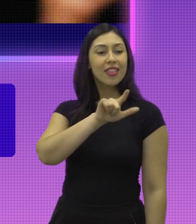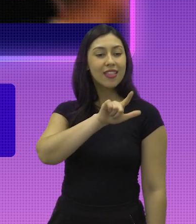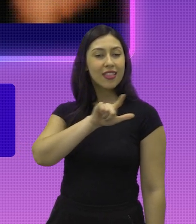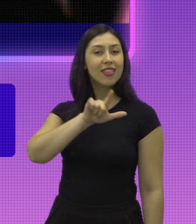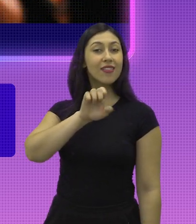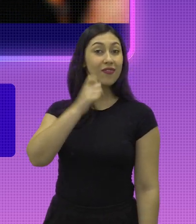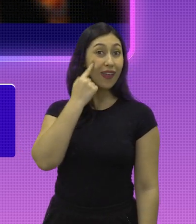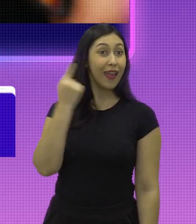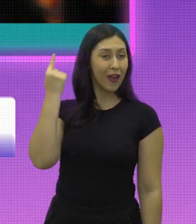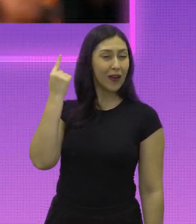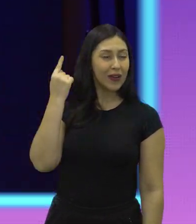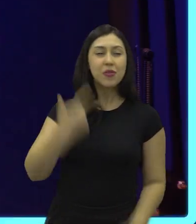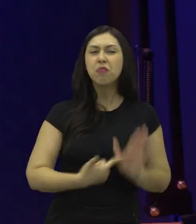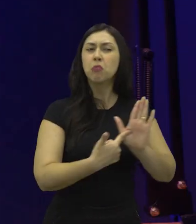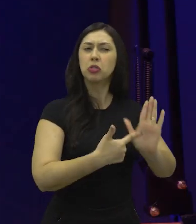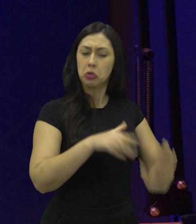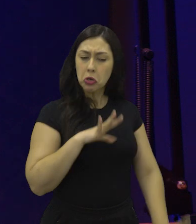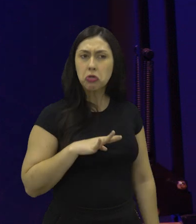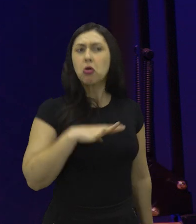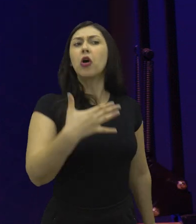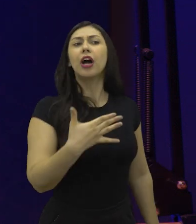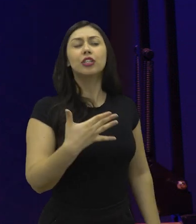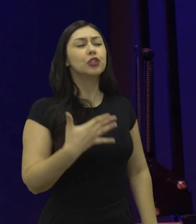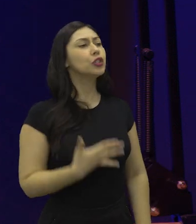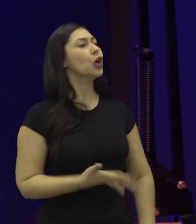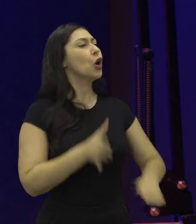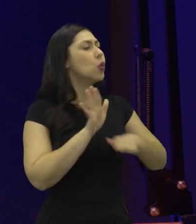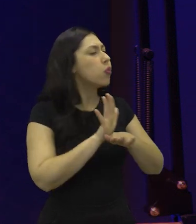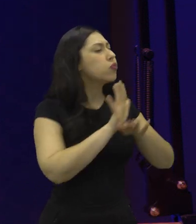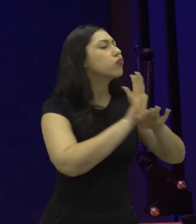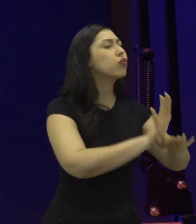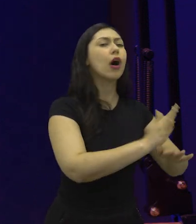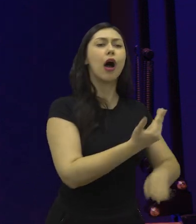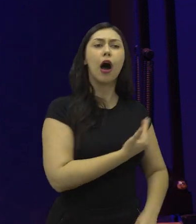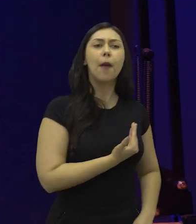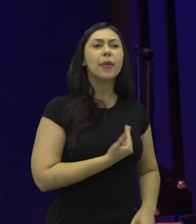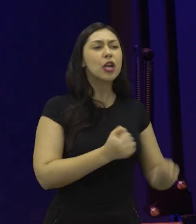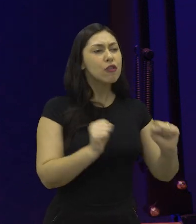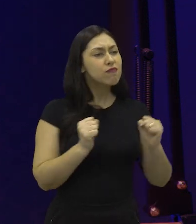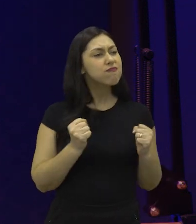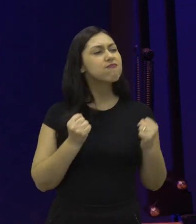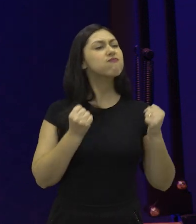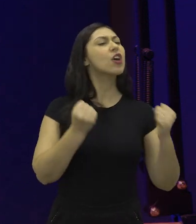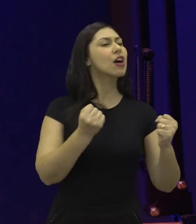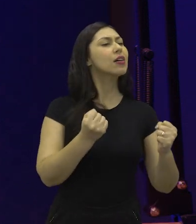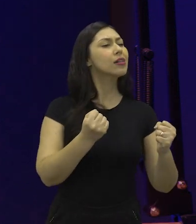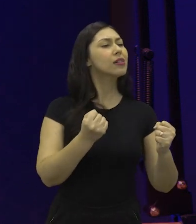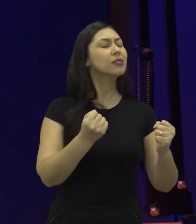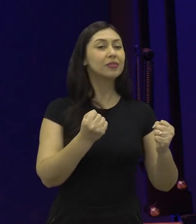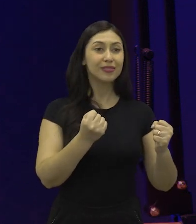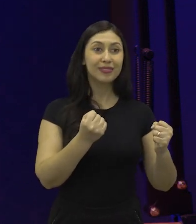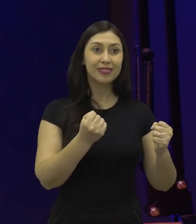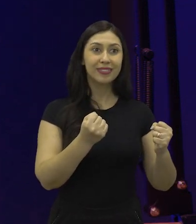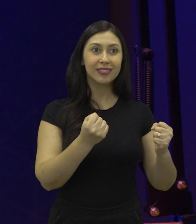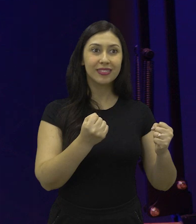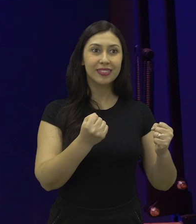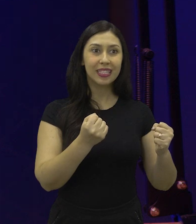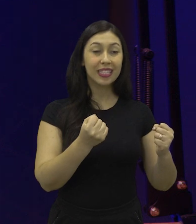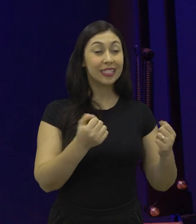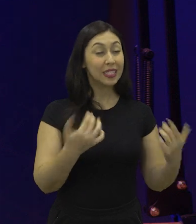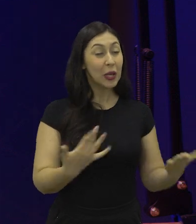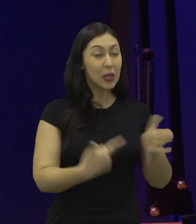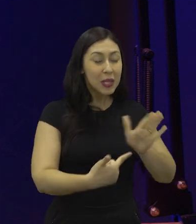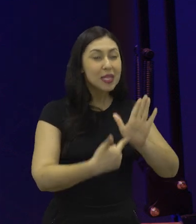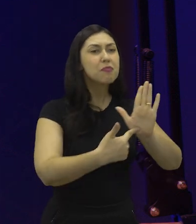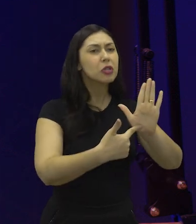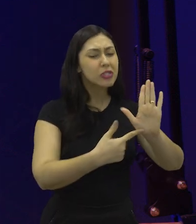da coragem dele, de proteger os amigos, e de enfrentar os amigos, na verdade. Então, eu